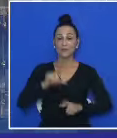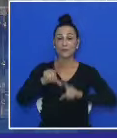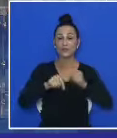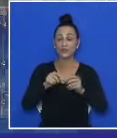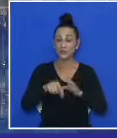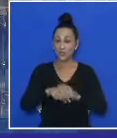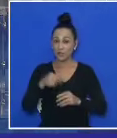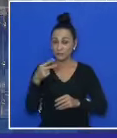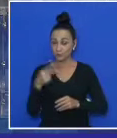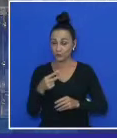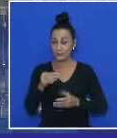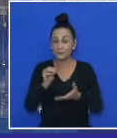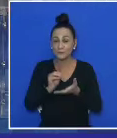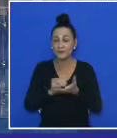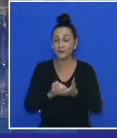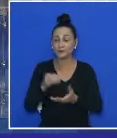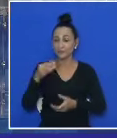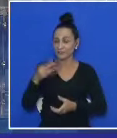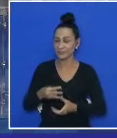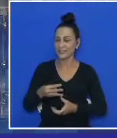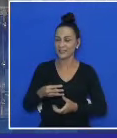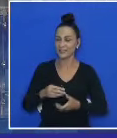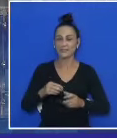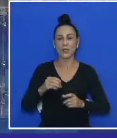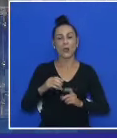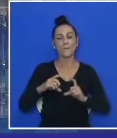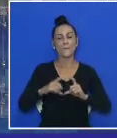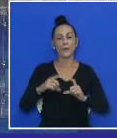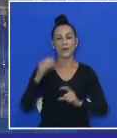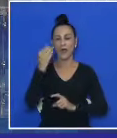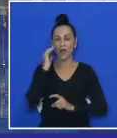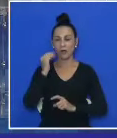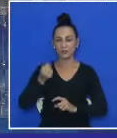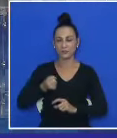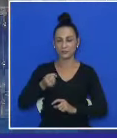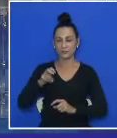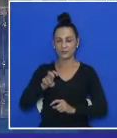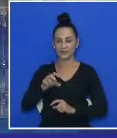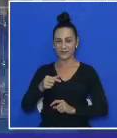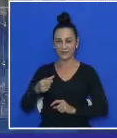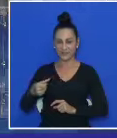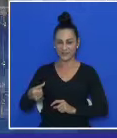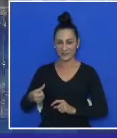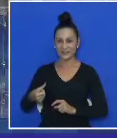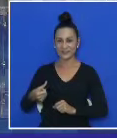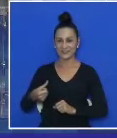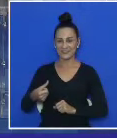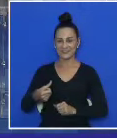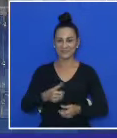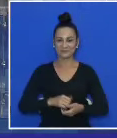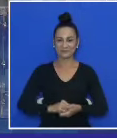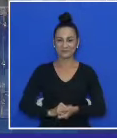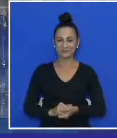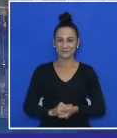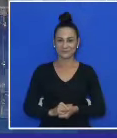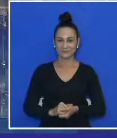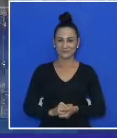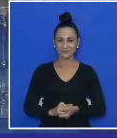Foram sorteados 2 números, faltam 3. Bola rosa, número 56. Rosa,